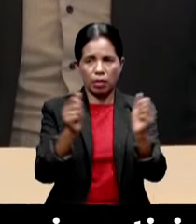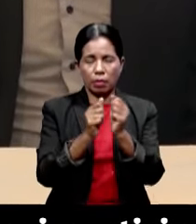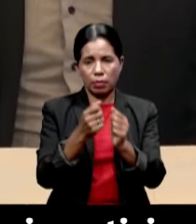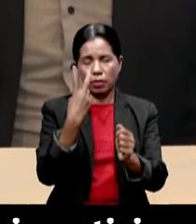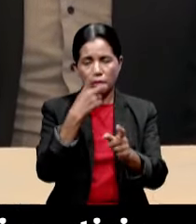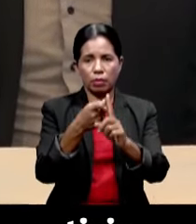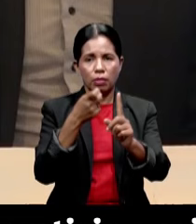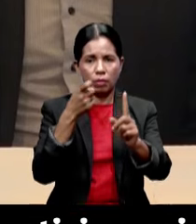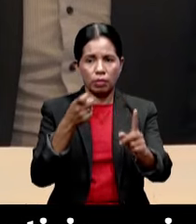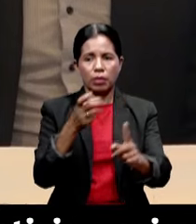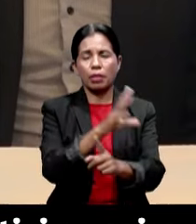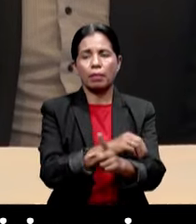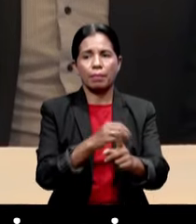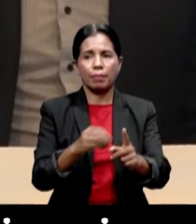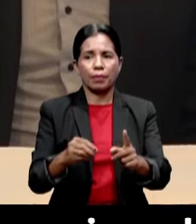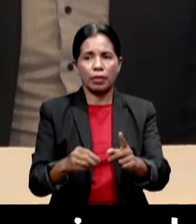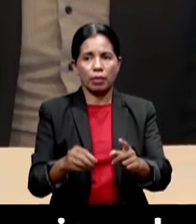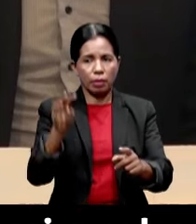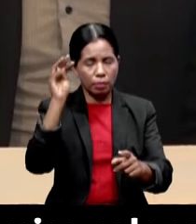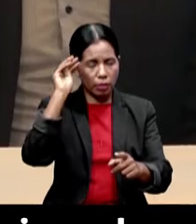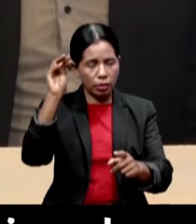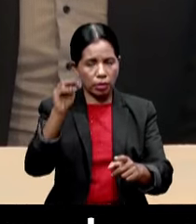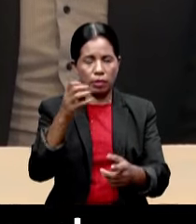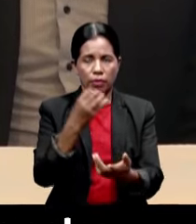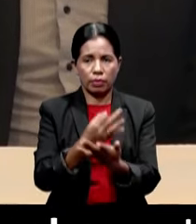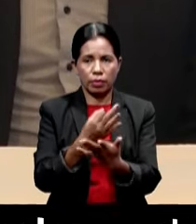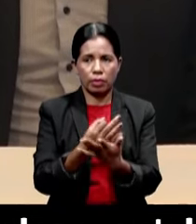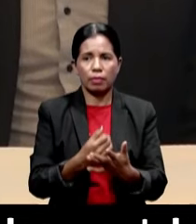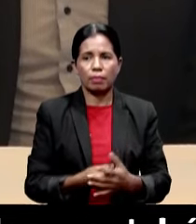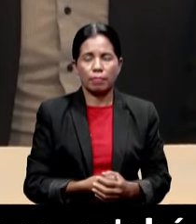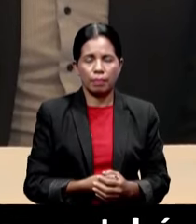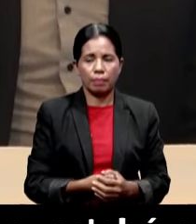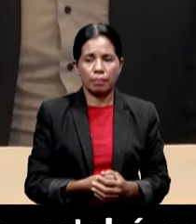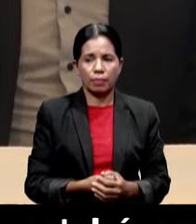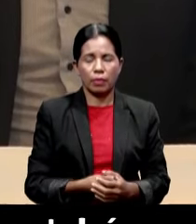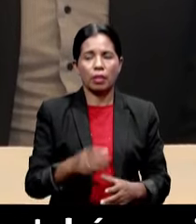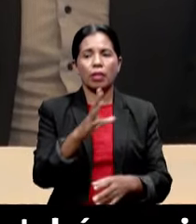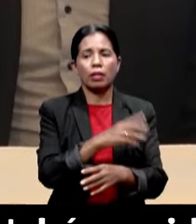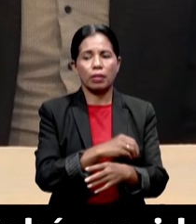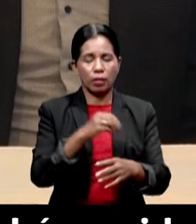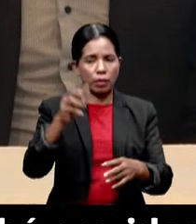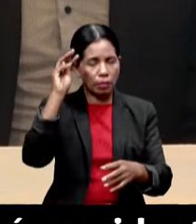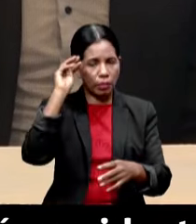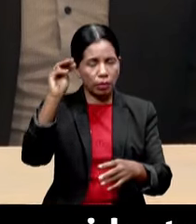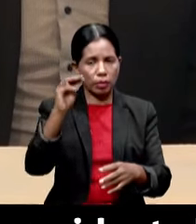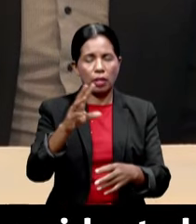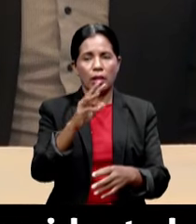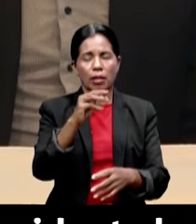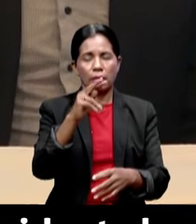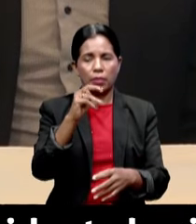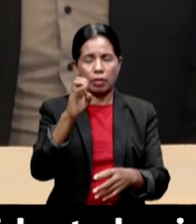Husi representante Ministério das Finanças. Nomos Ministério dos